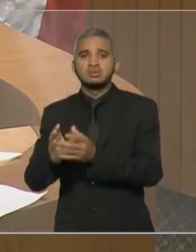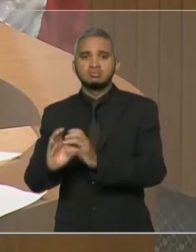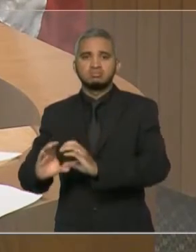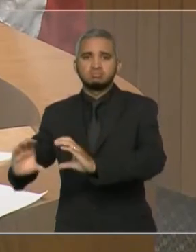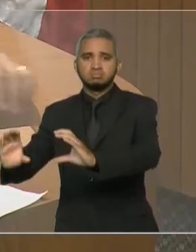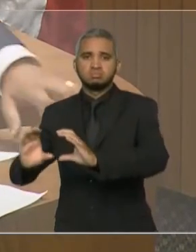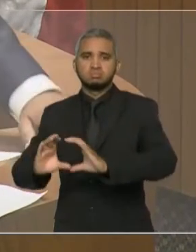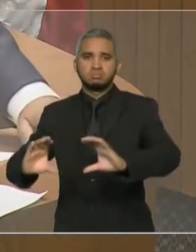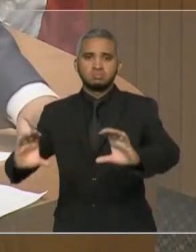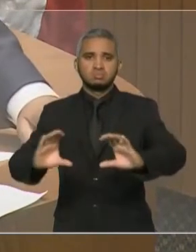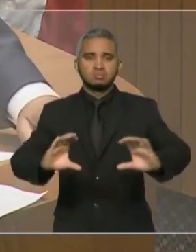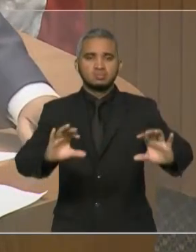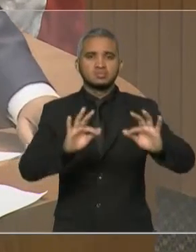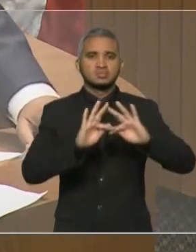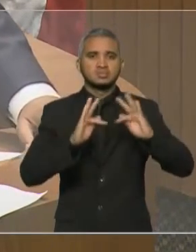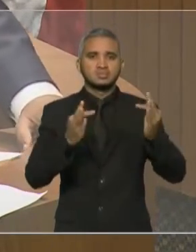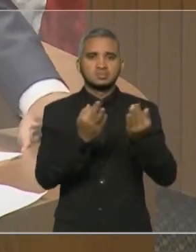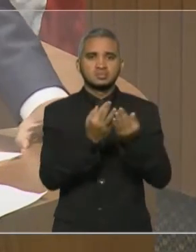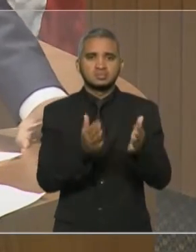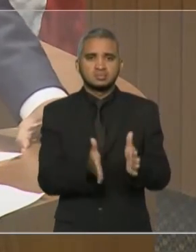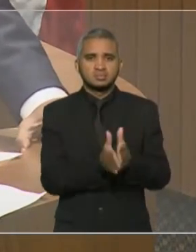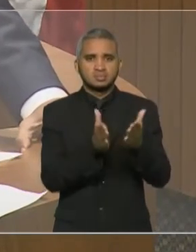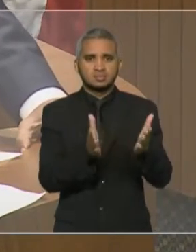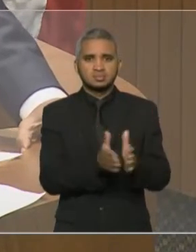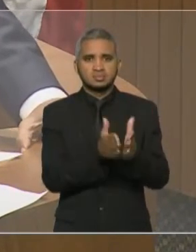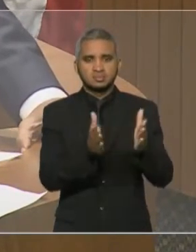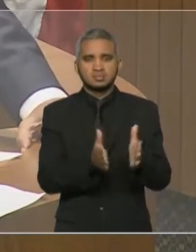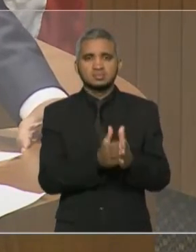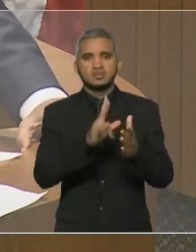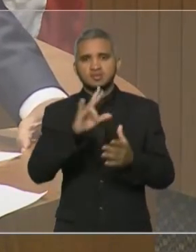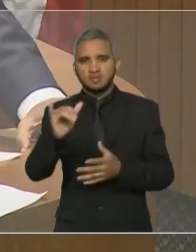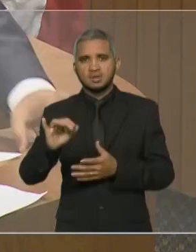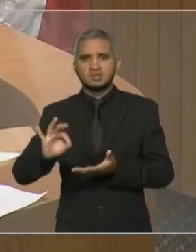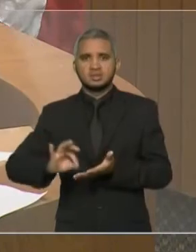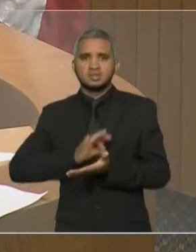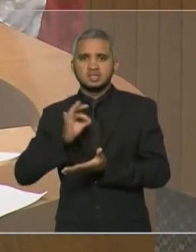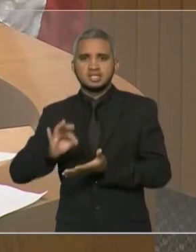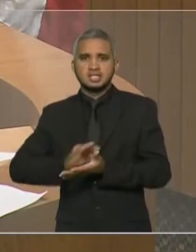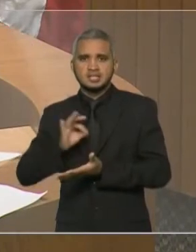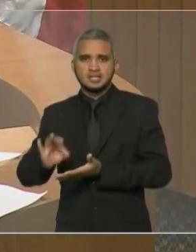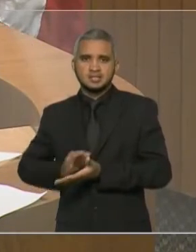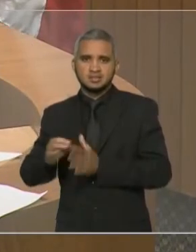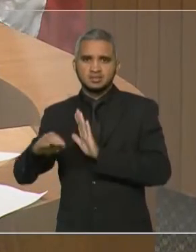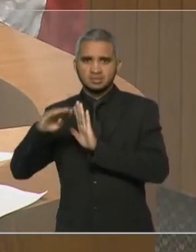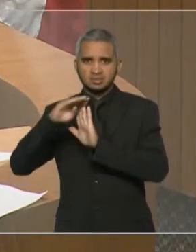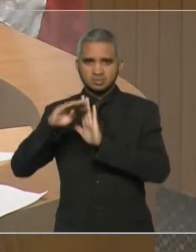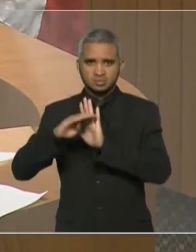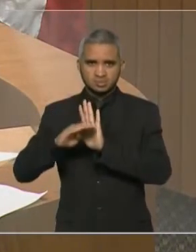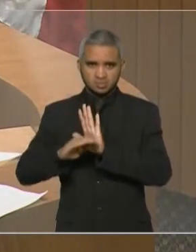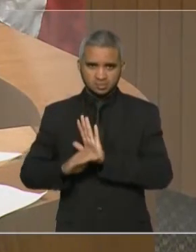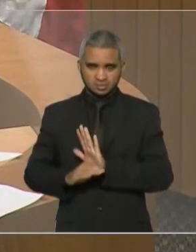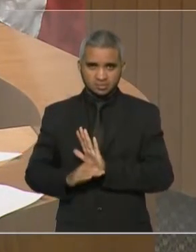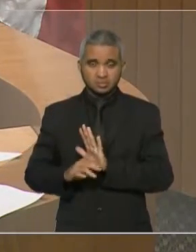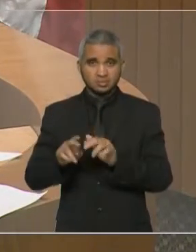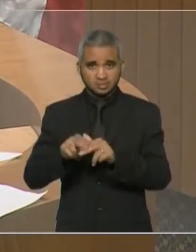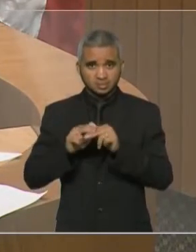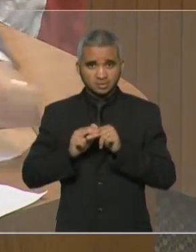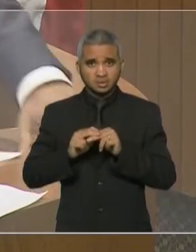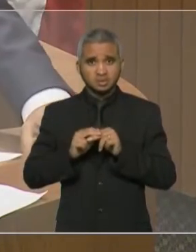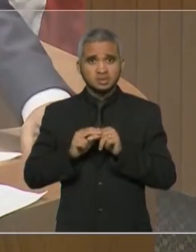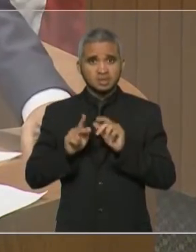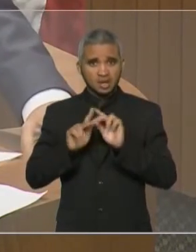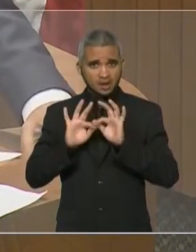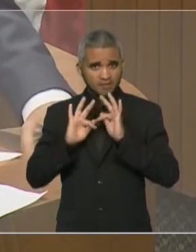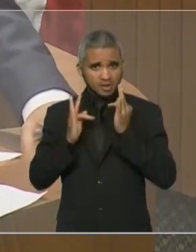baixa renda que se inscrevam no programa. E isto, a própria família que é de